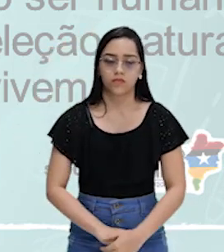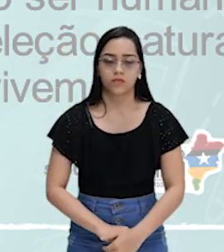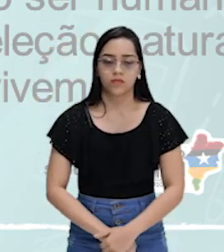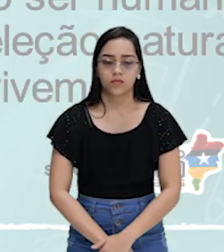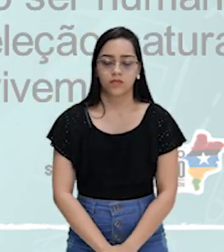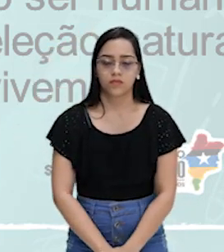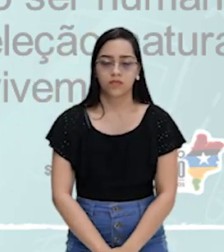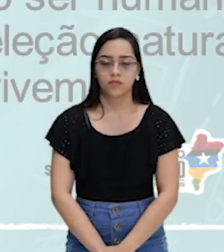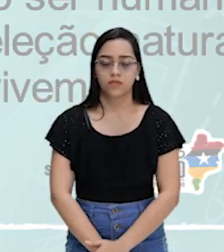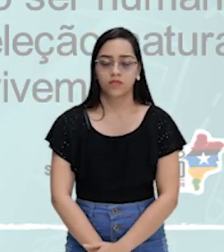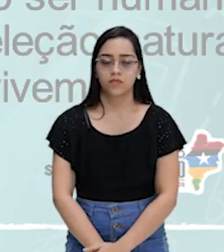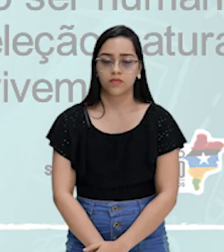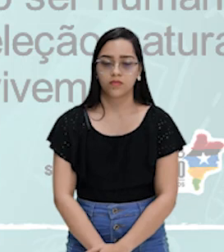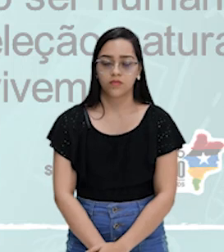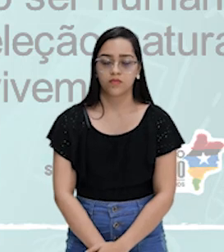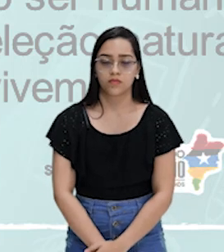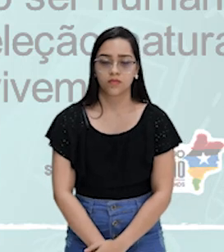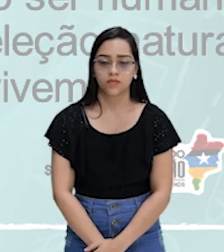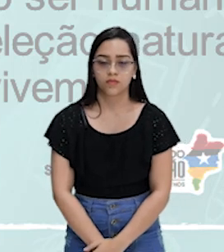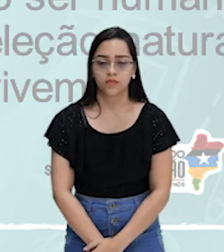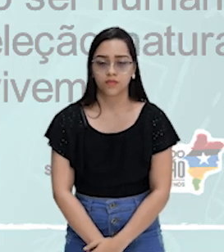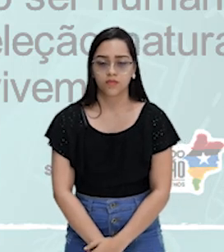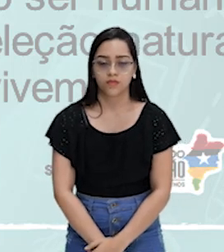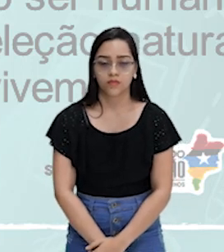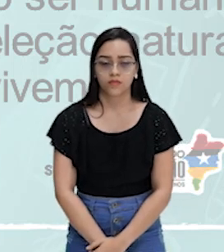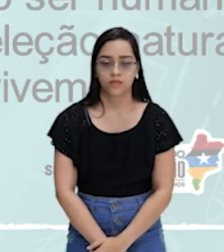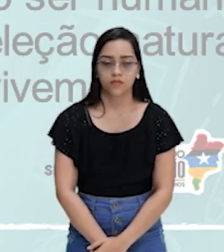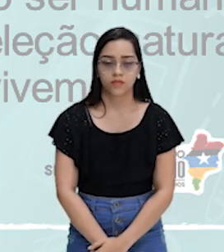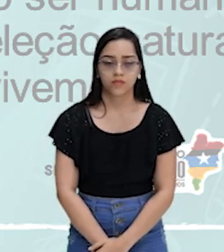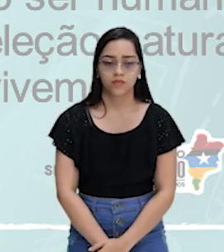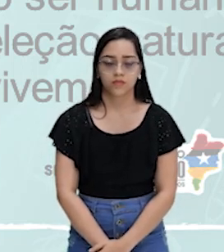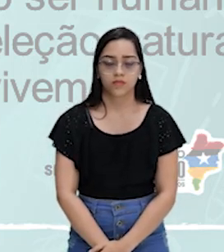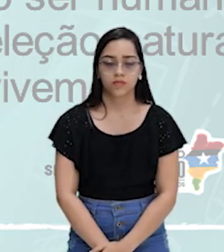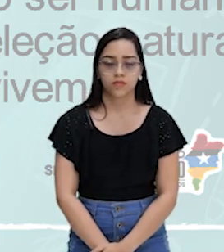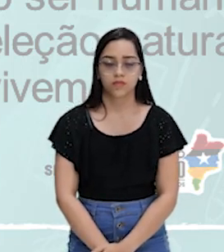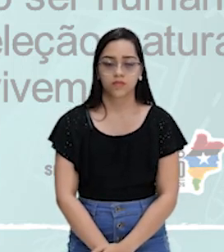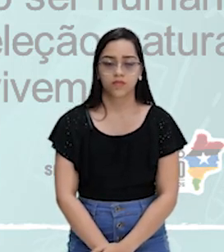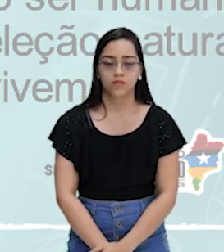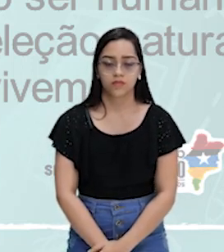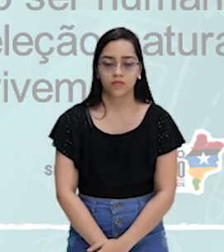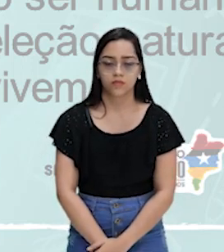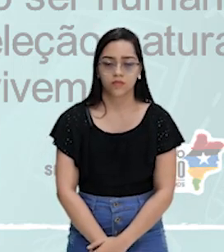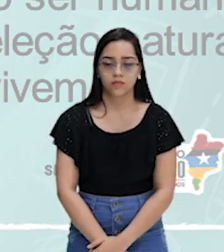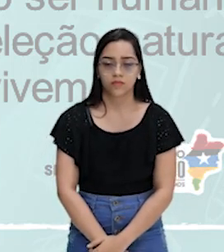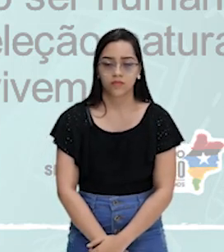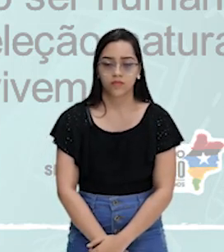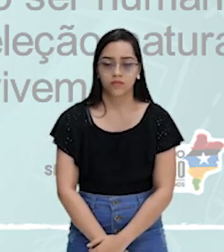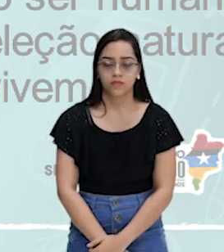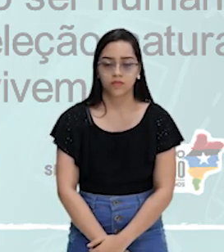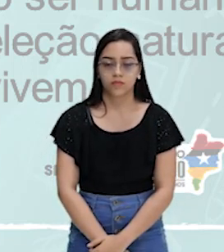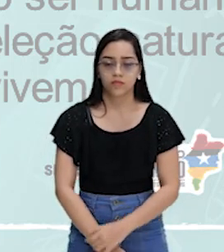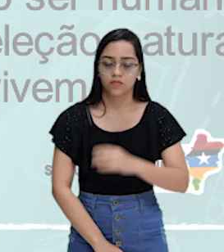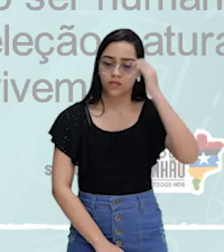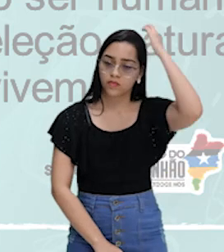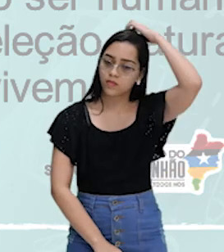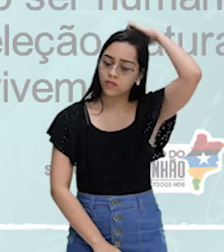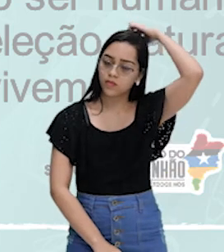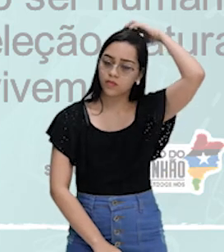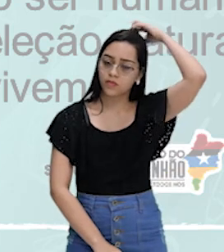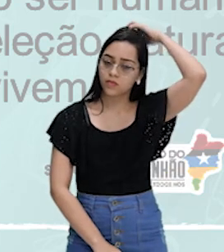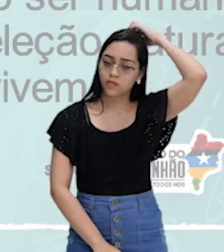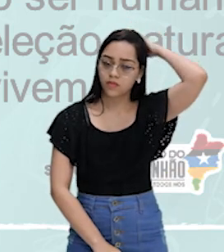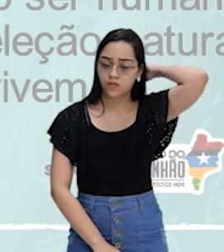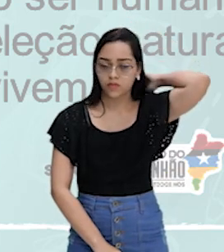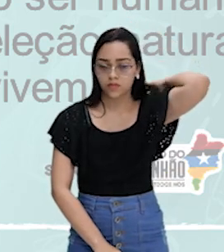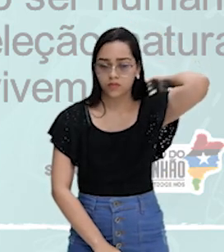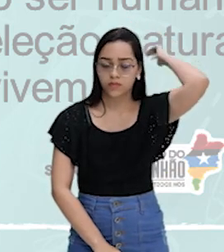do século XIX, um avanço científico muito significativo. Um dos avanços mais importantes surgiu com Darwin em seu